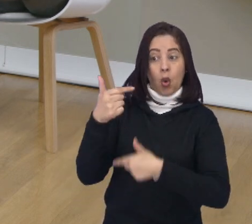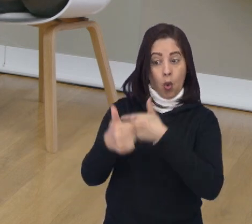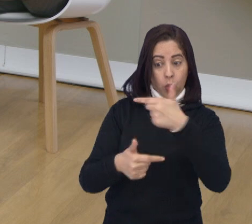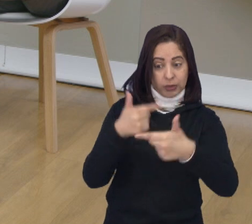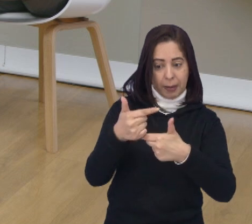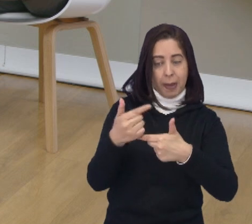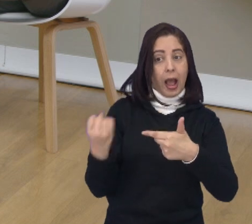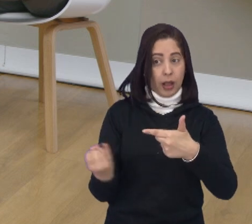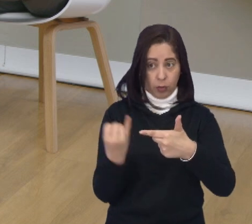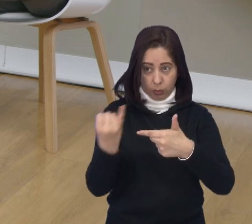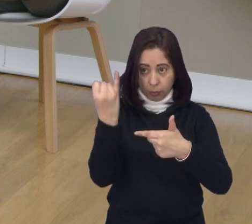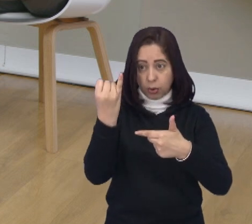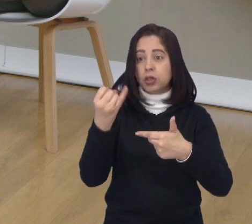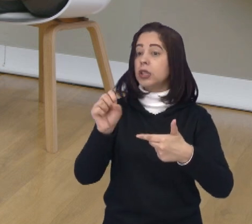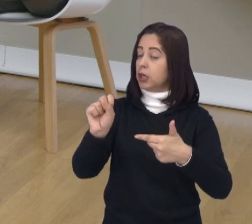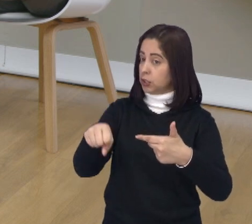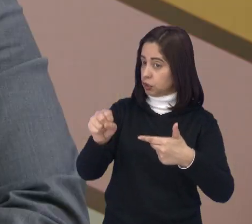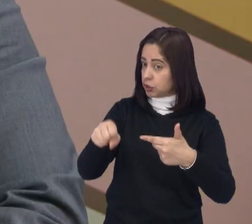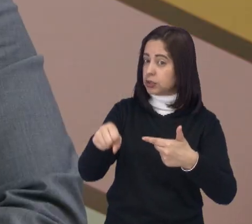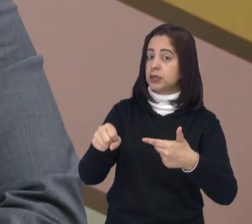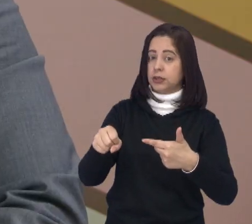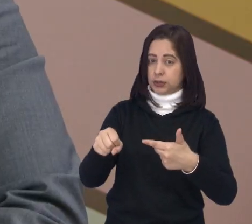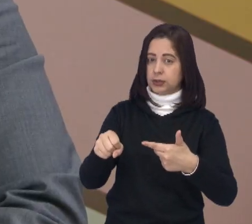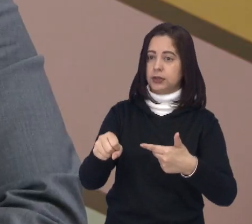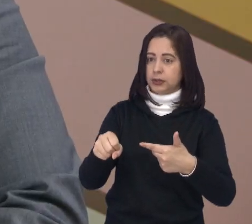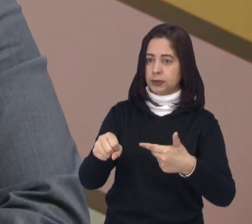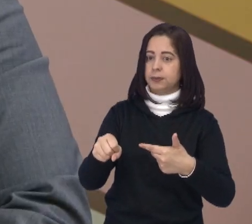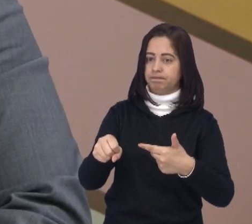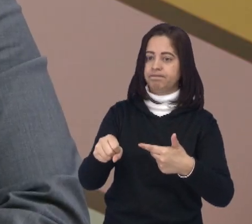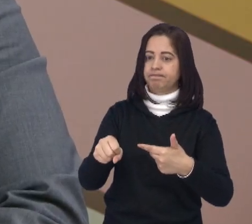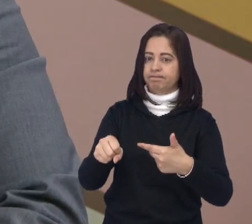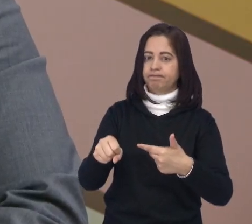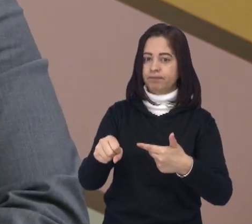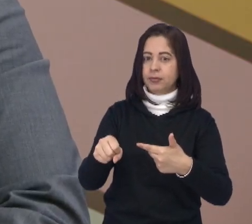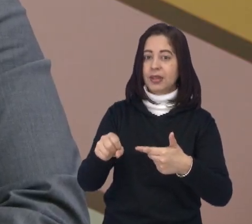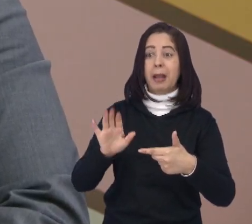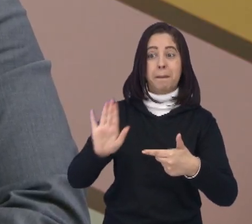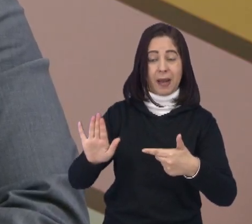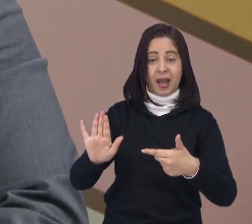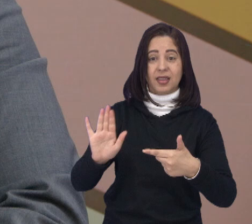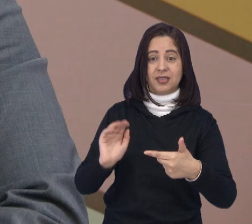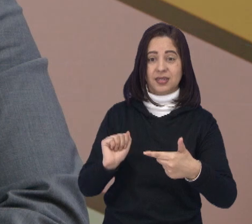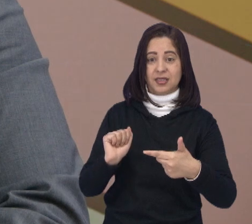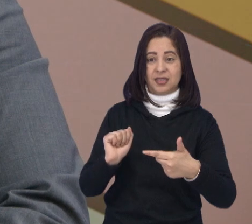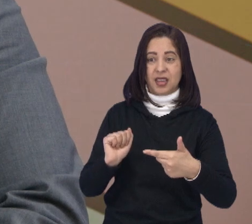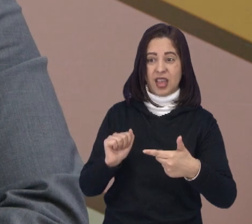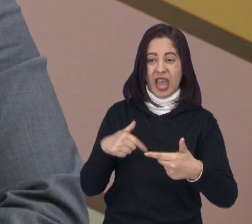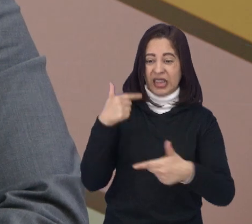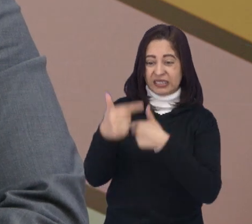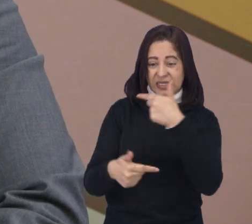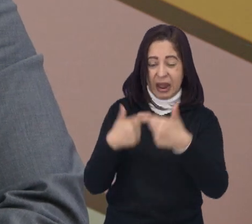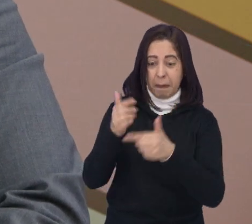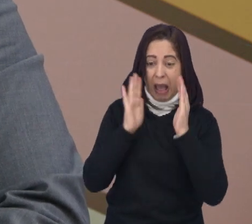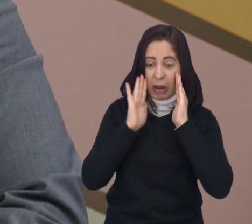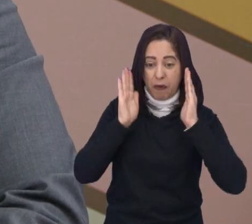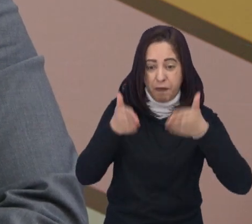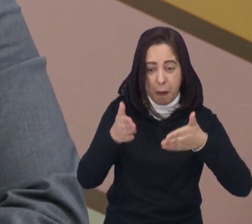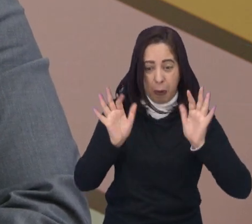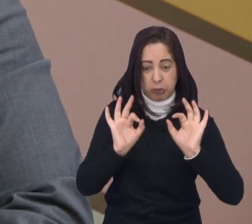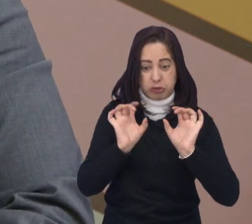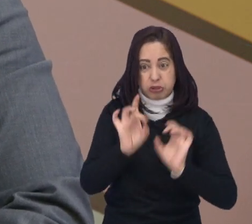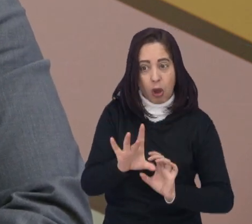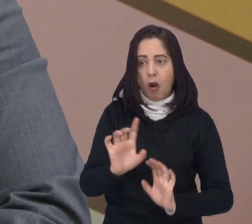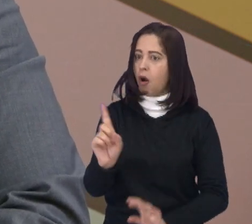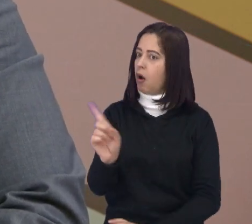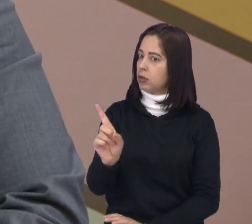parte dela, o trabalho é essencial para que essa roda da vida esteja andando, mas o trabalho não é só isso que é para a roda da vida, né?